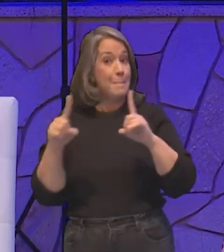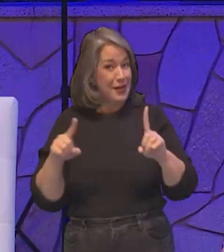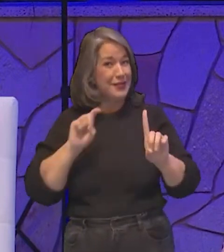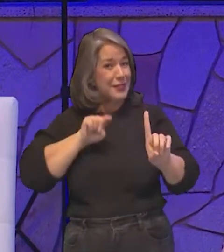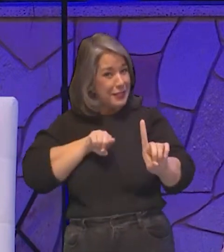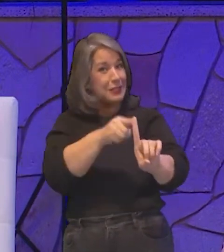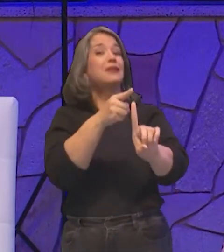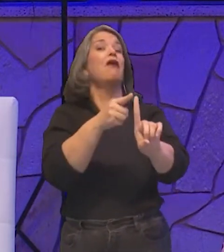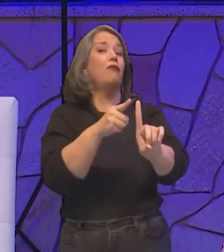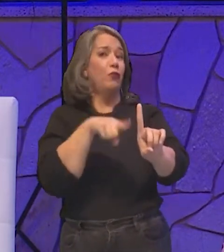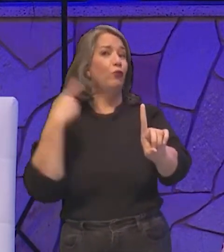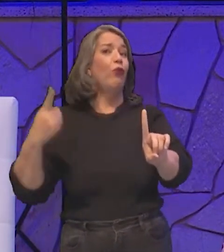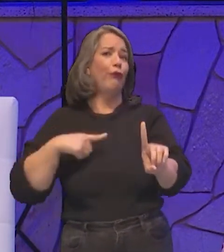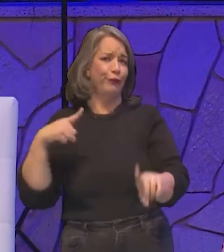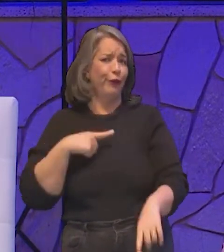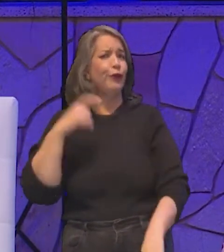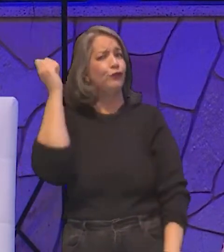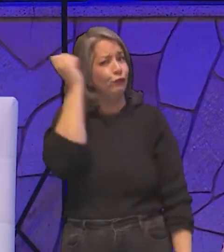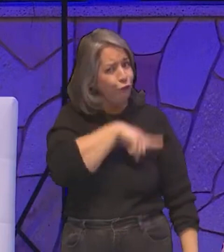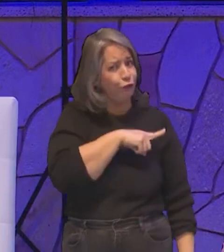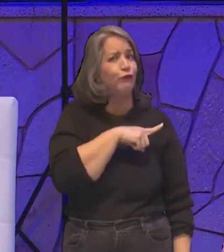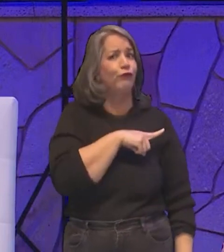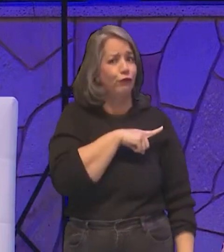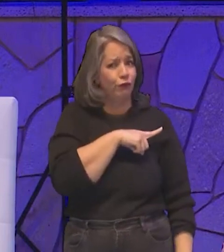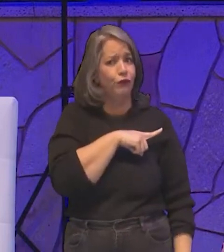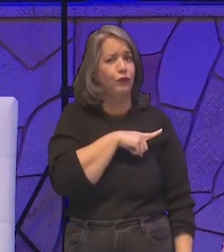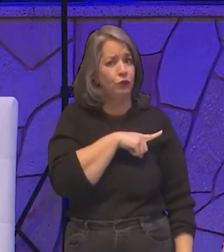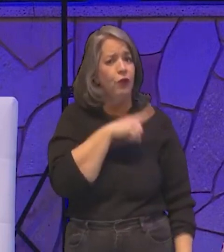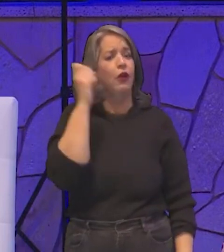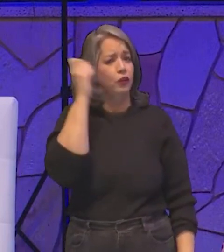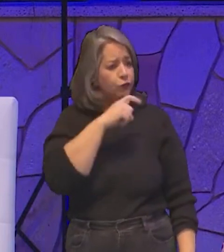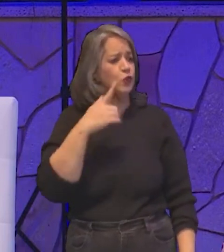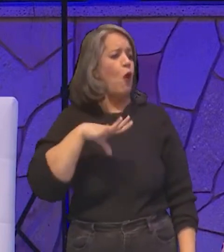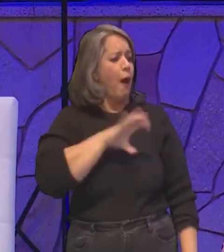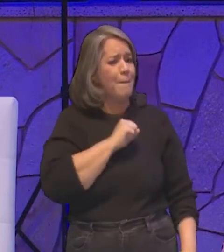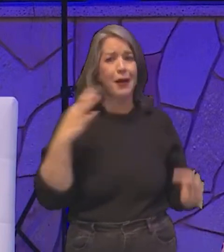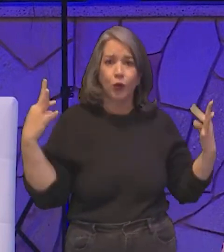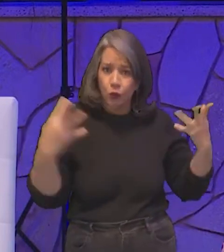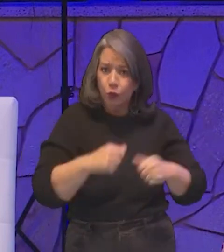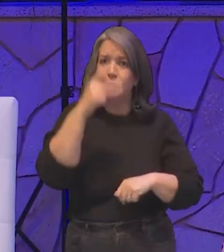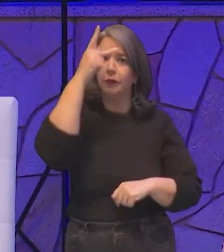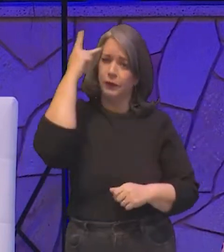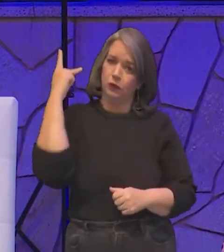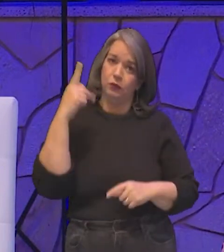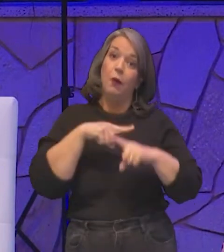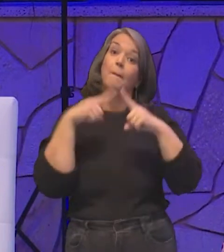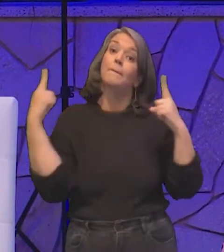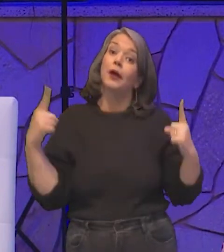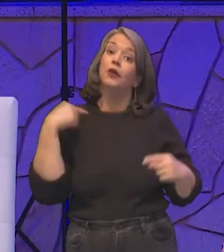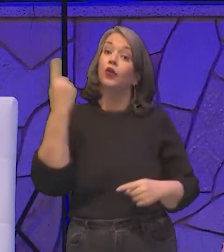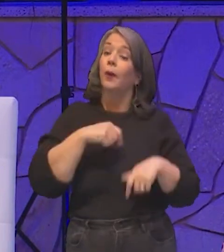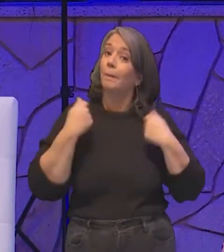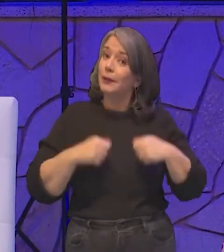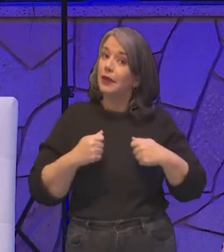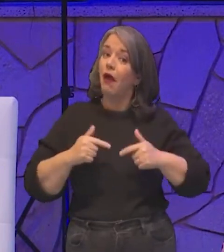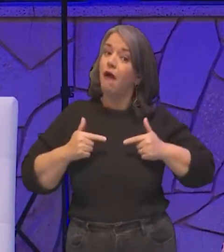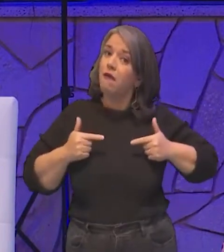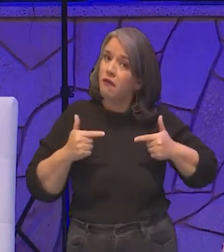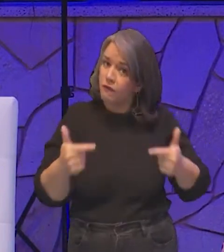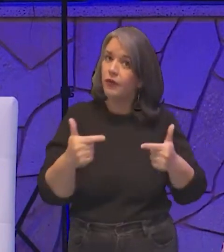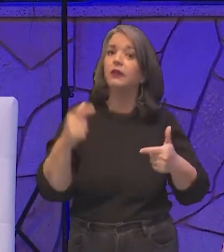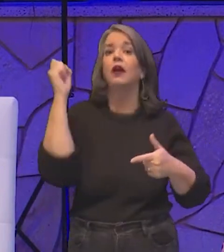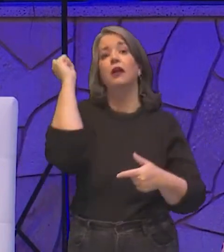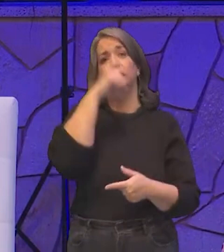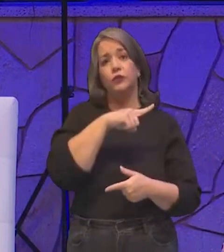mas essa dificuldade, ela deve ser vencida por aquilo que o Senhor constrói em